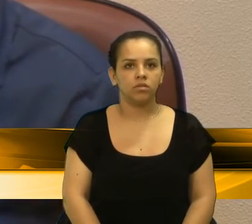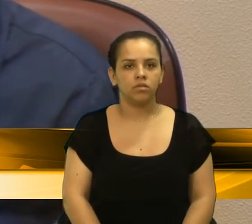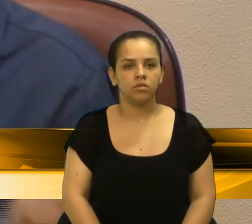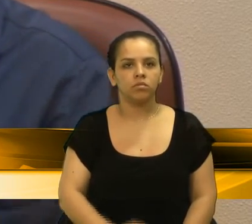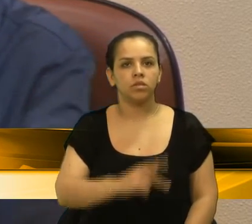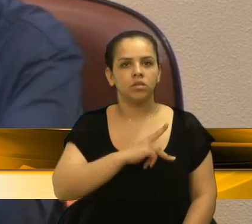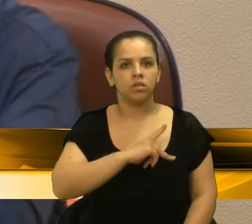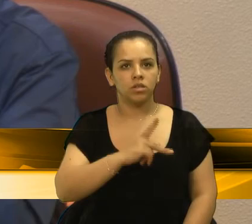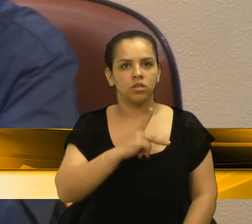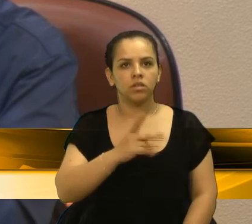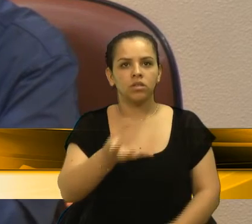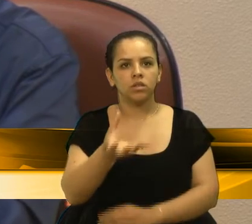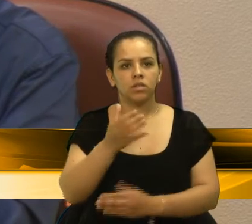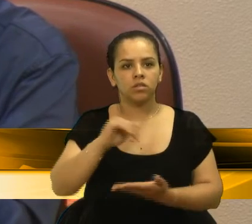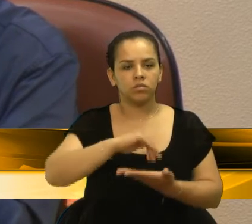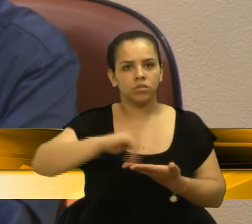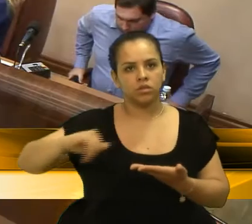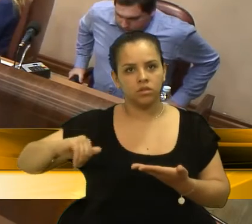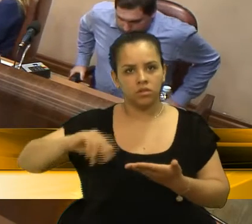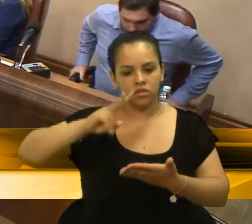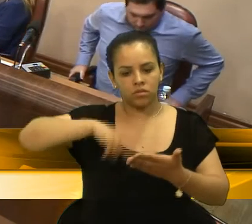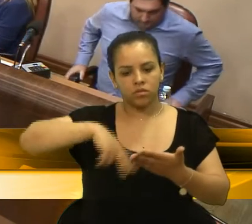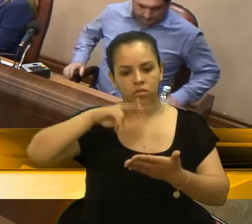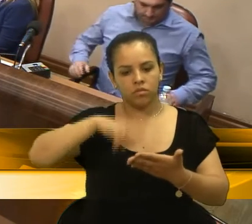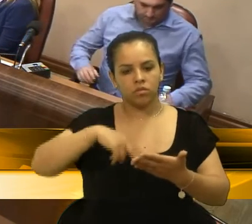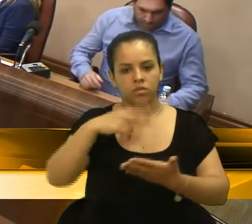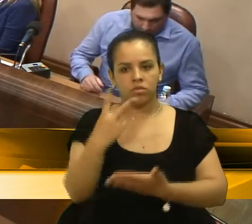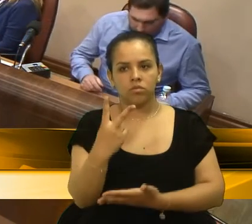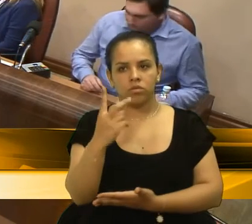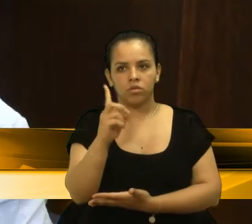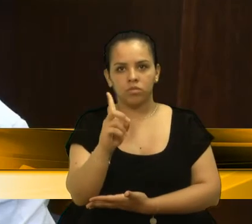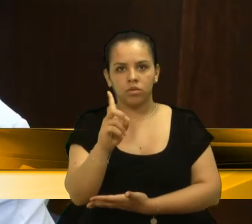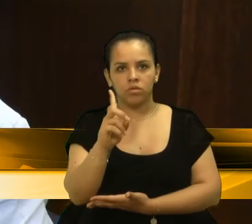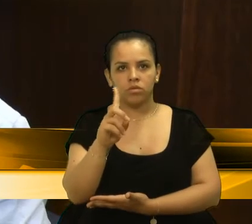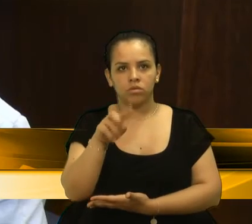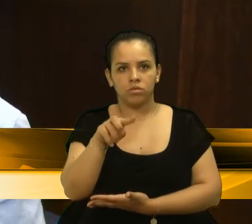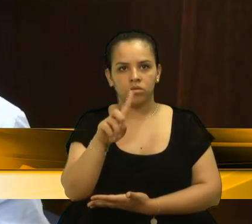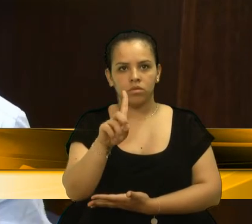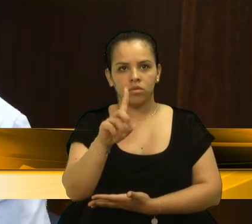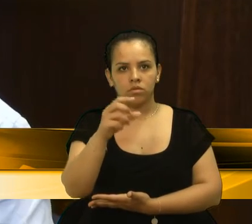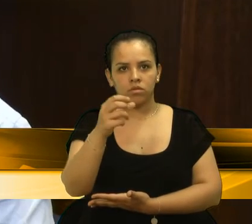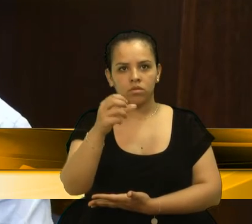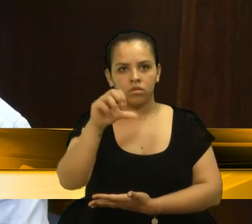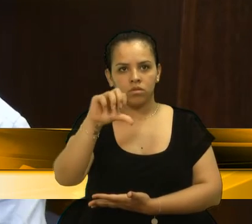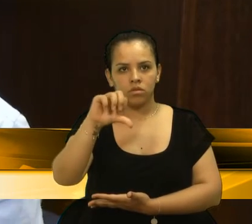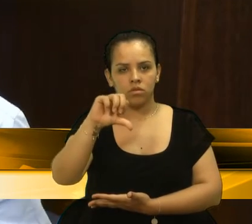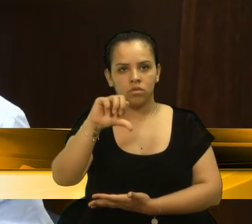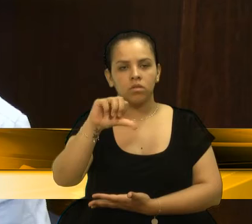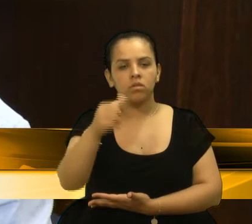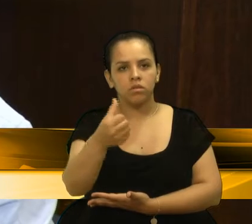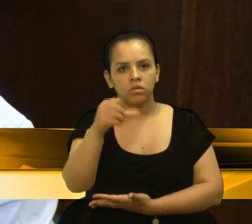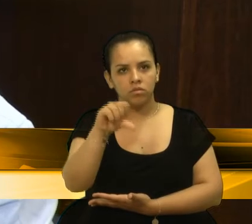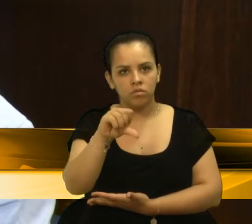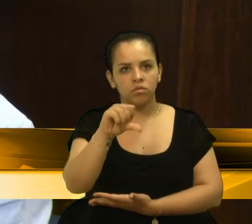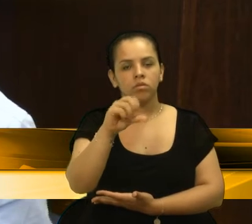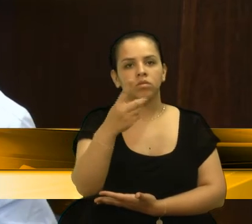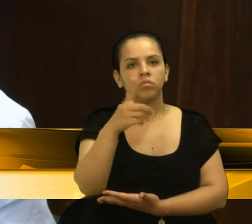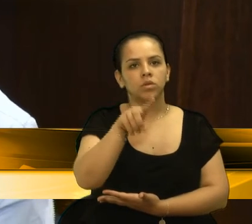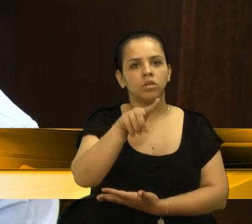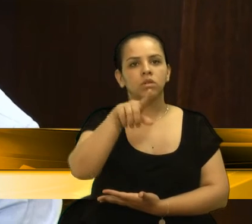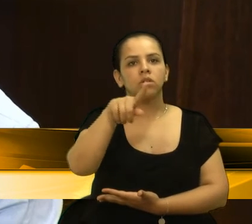Presidente, a defesa requer a dispensa da leitura das folhas 2169, 2170,